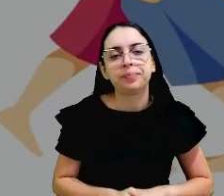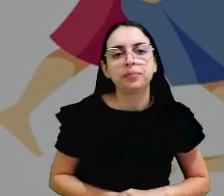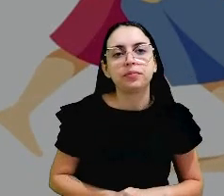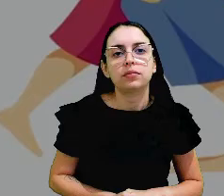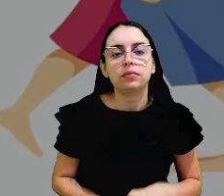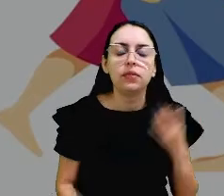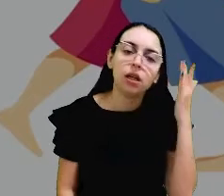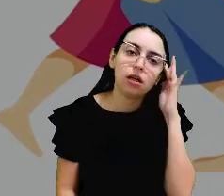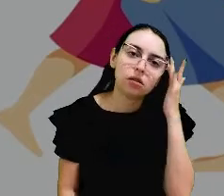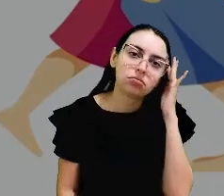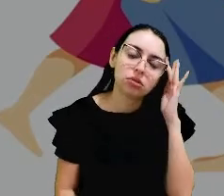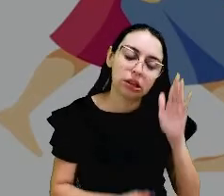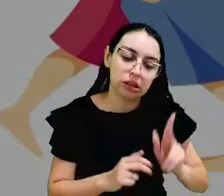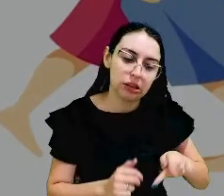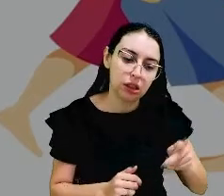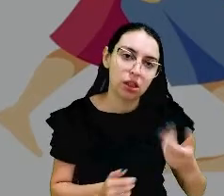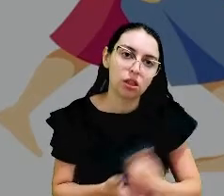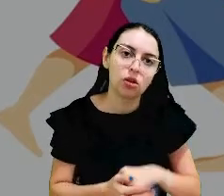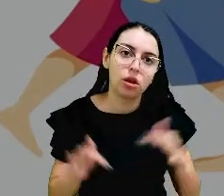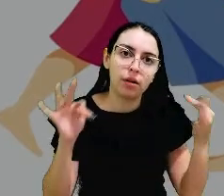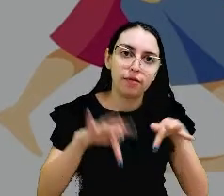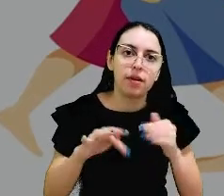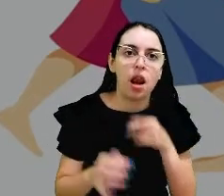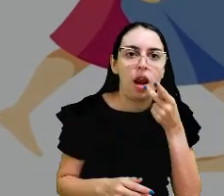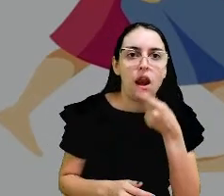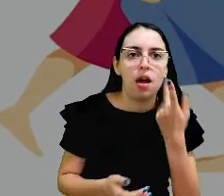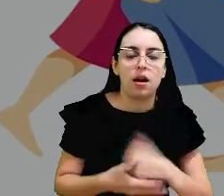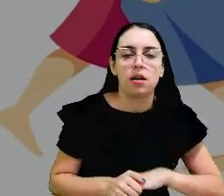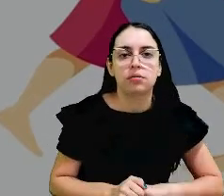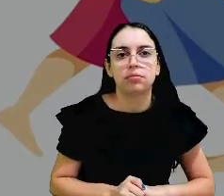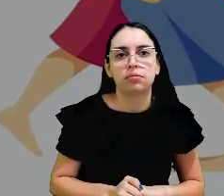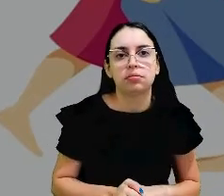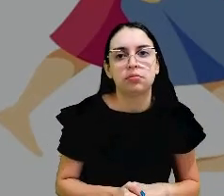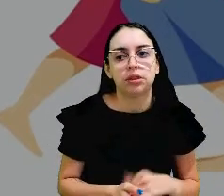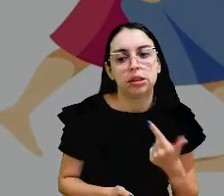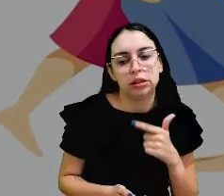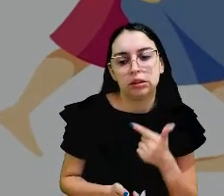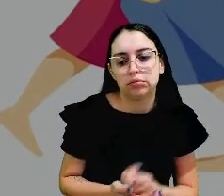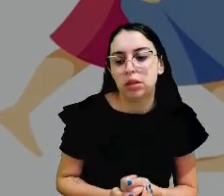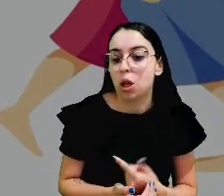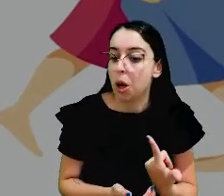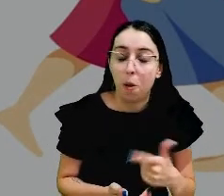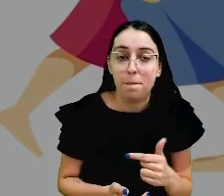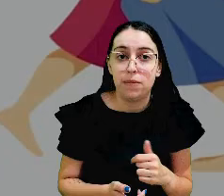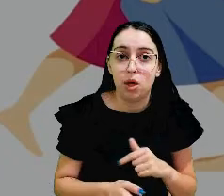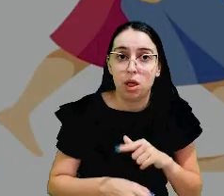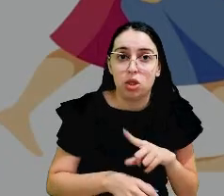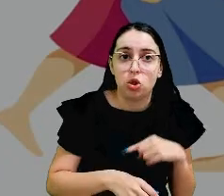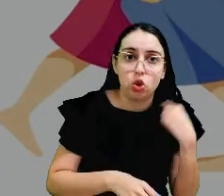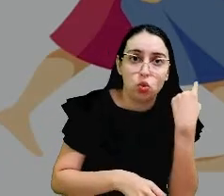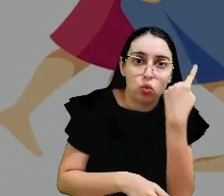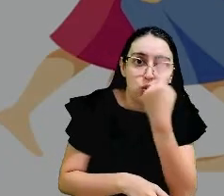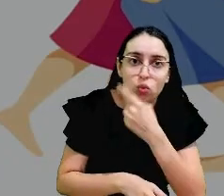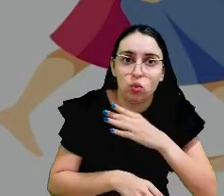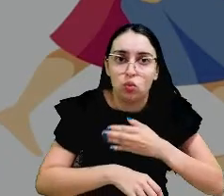Então, caminhando mais aqui para o final da minha fala, que eu também não quero ultrapassar o limite